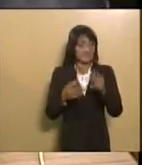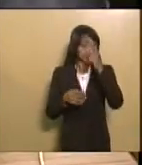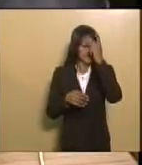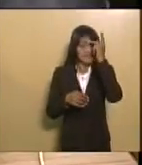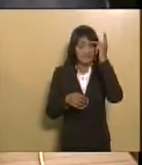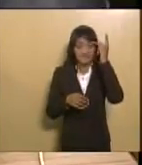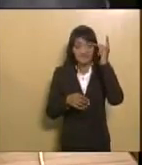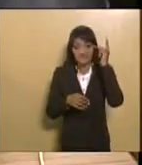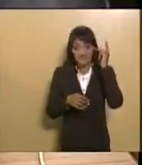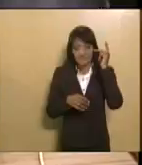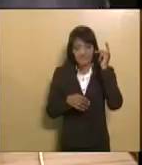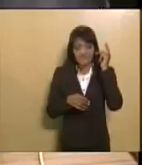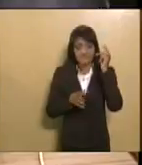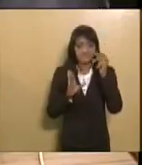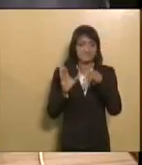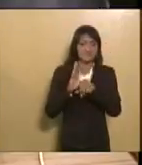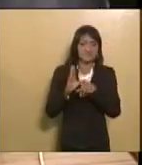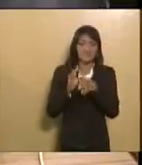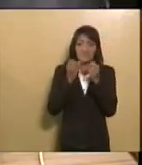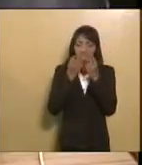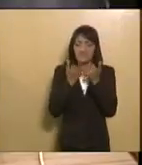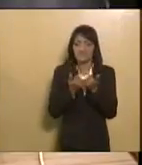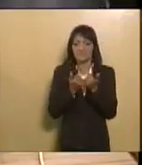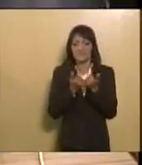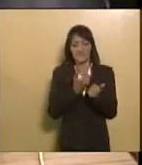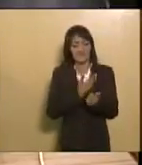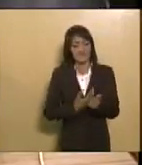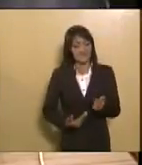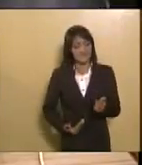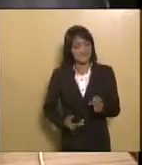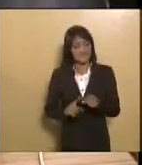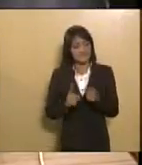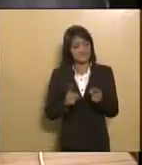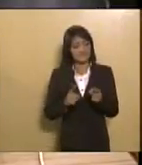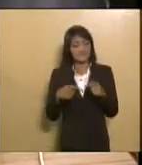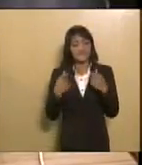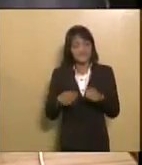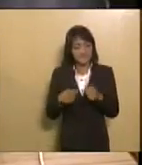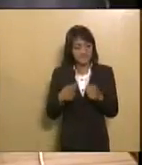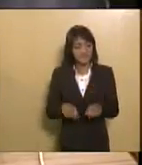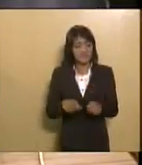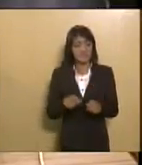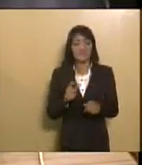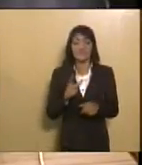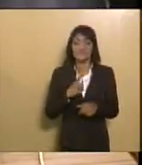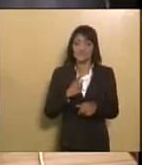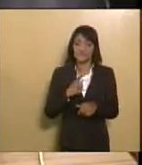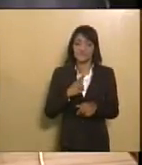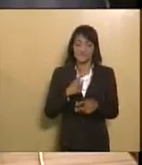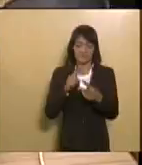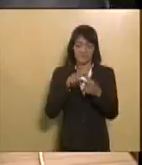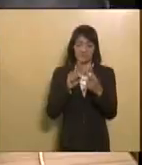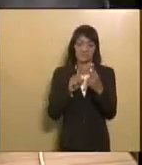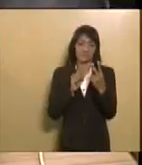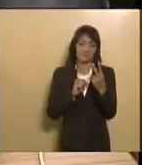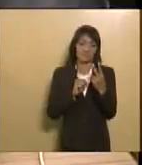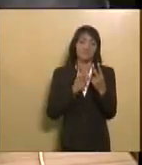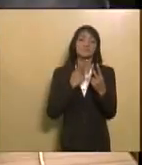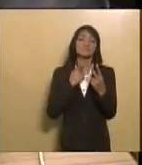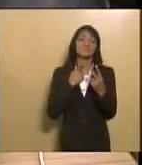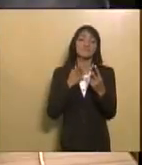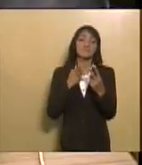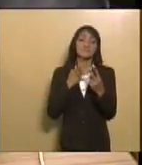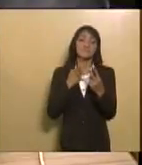qualificadas no governo do Estado, mas é preciso que haja esses dois itens, vontade política